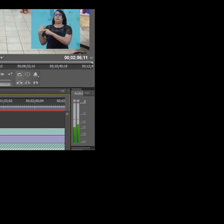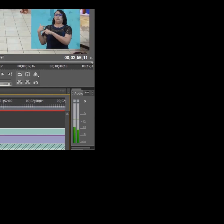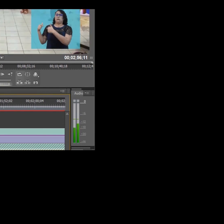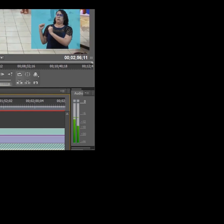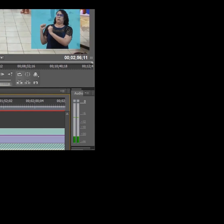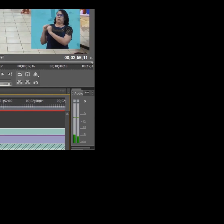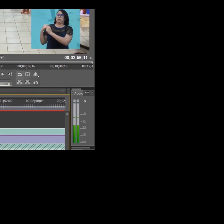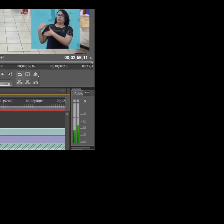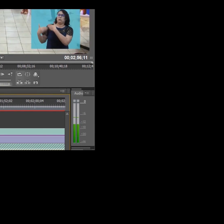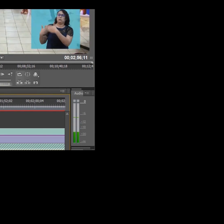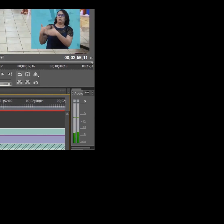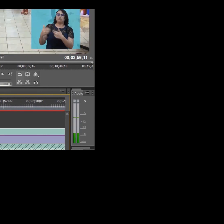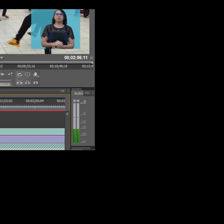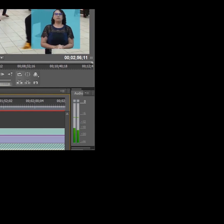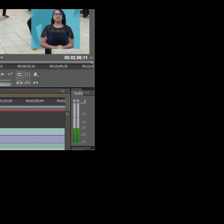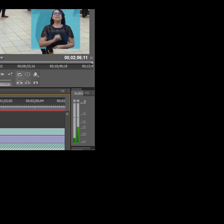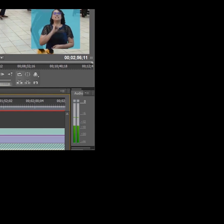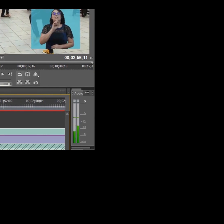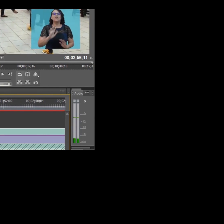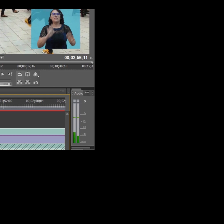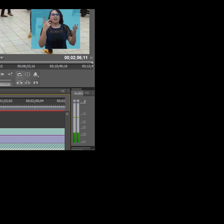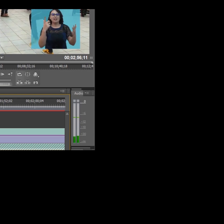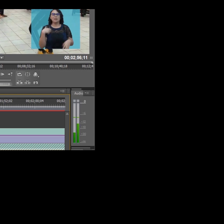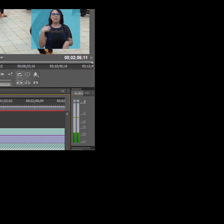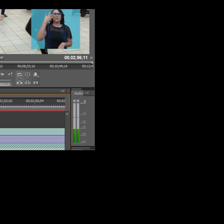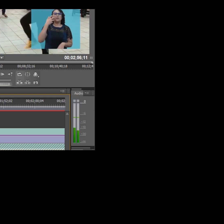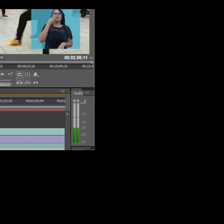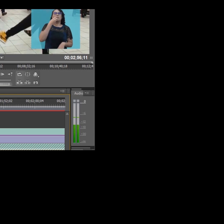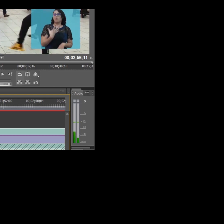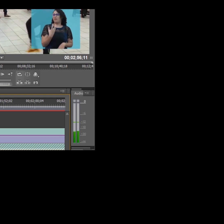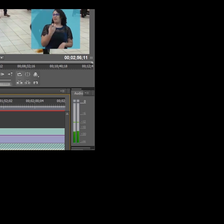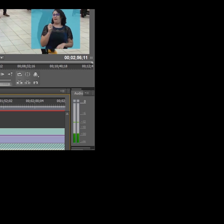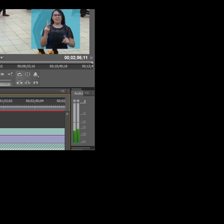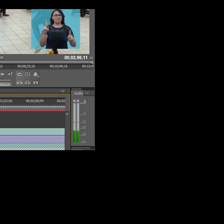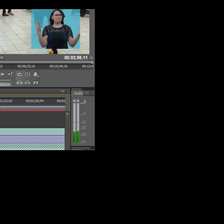de caminhada. E quando a festa tem boa música...